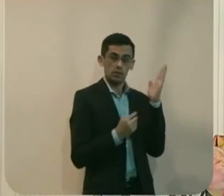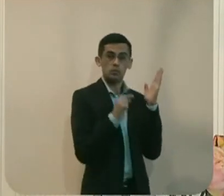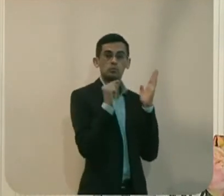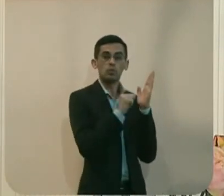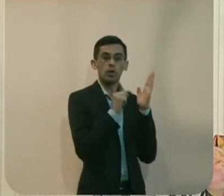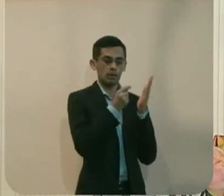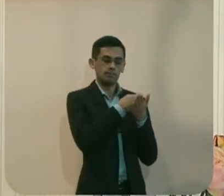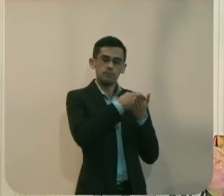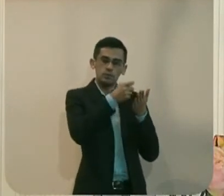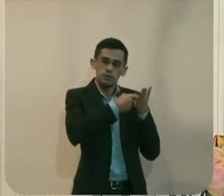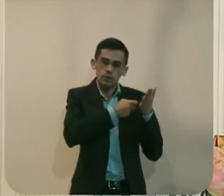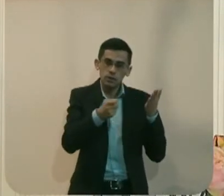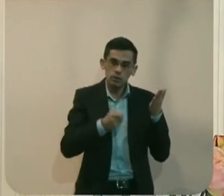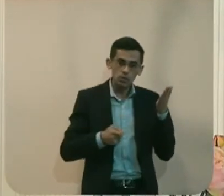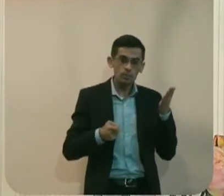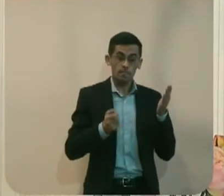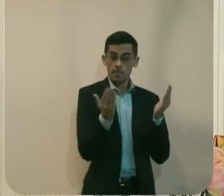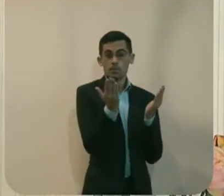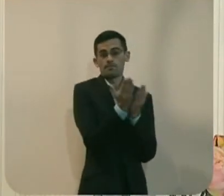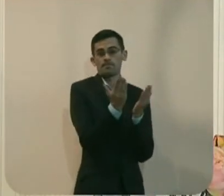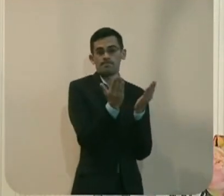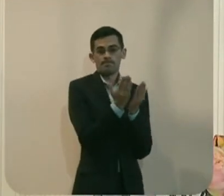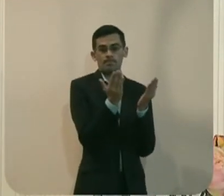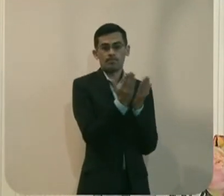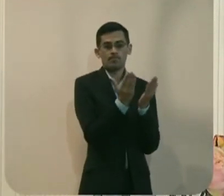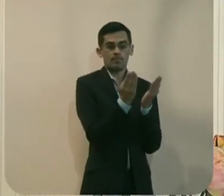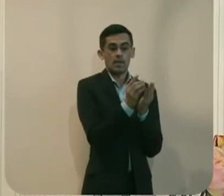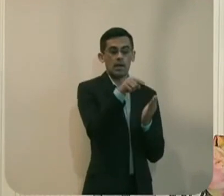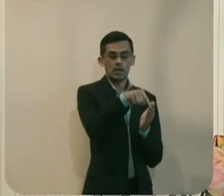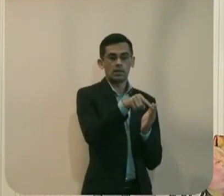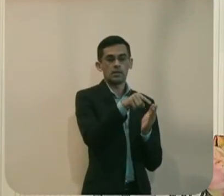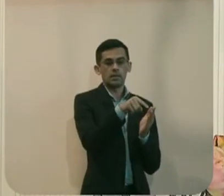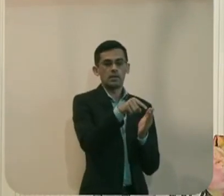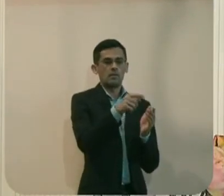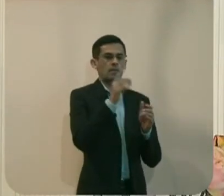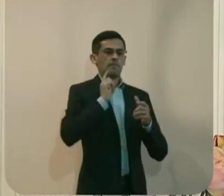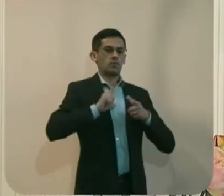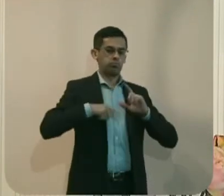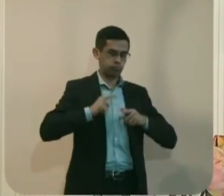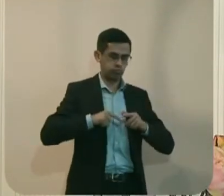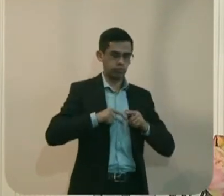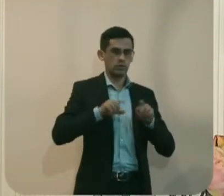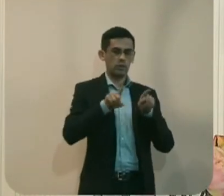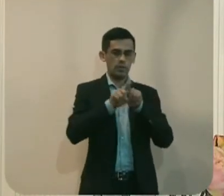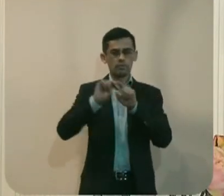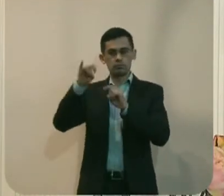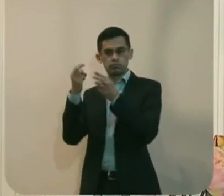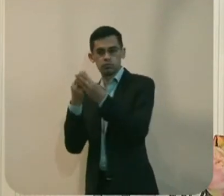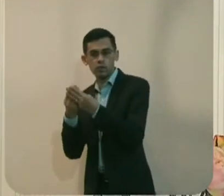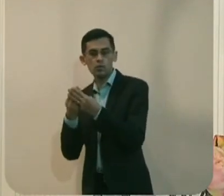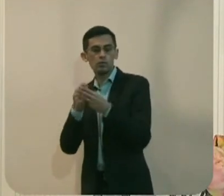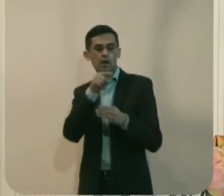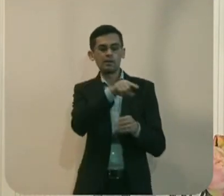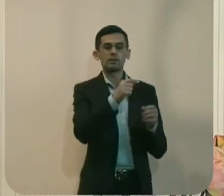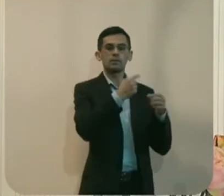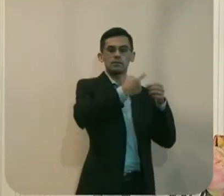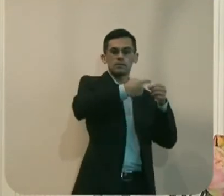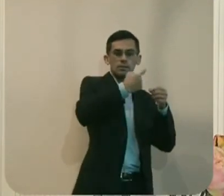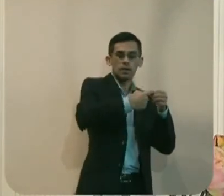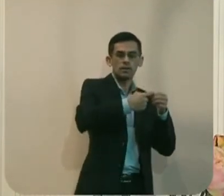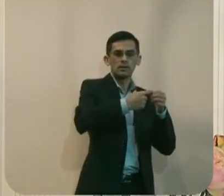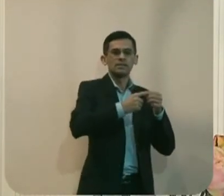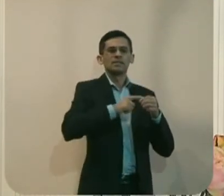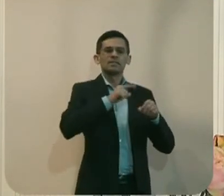escrito para os cristãos de origem hebraica, de origem judaica, e eles